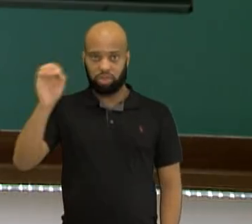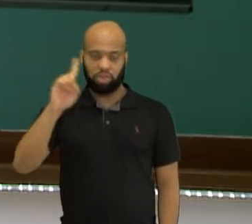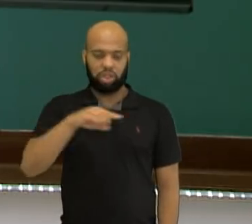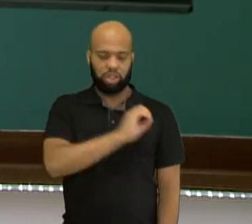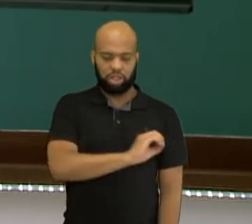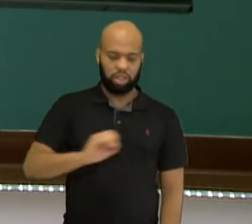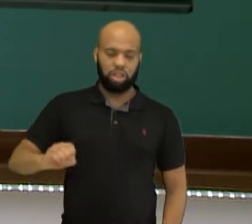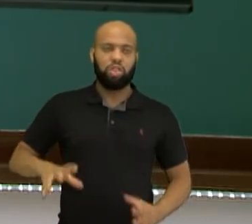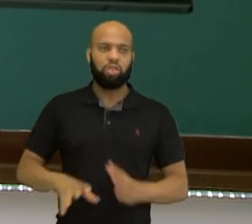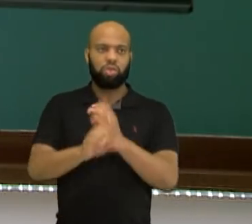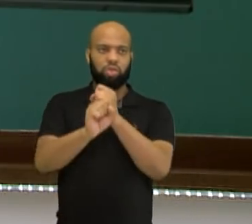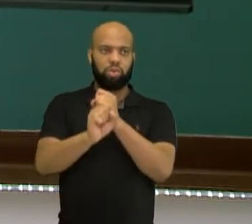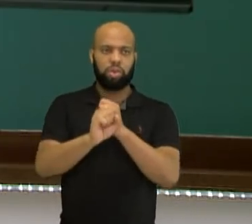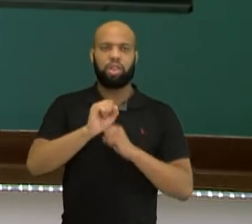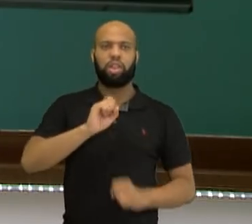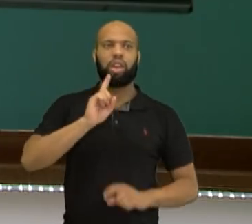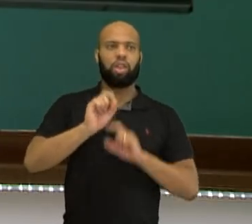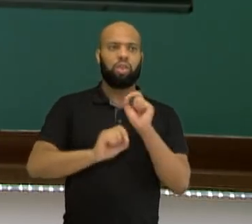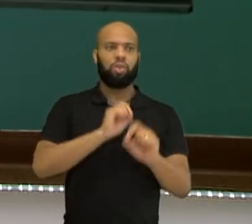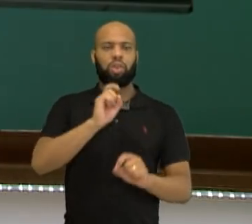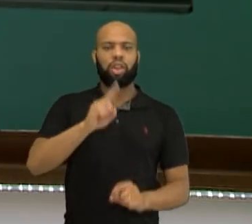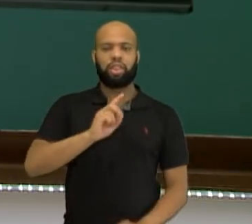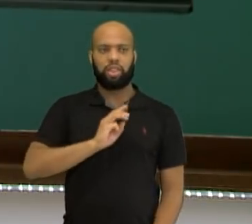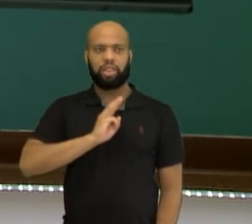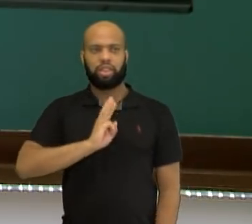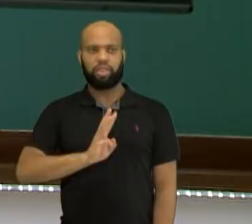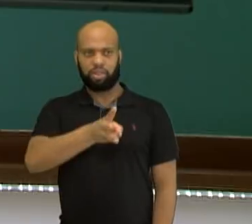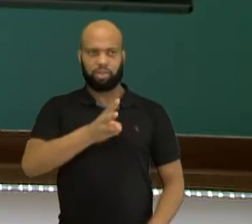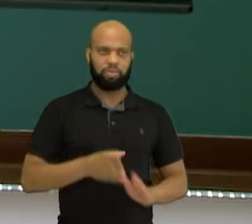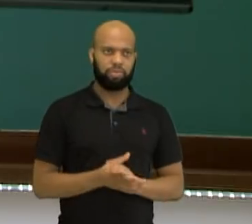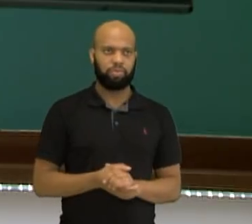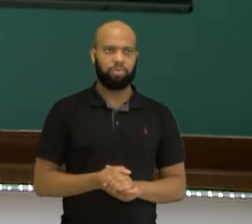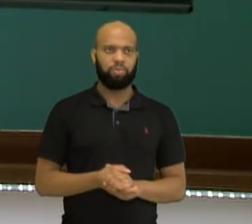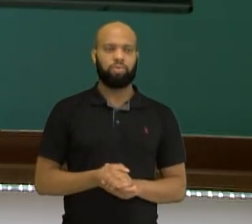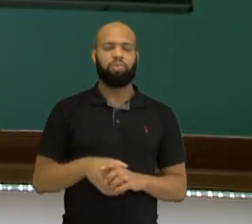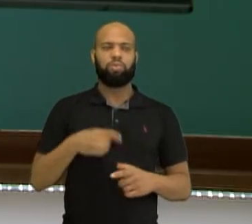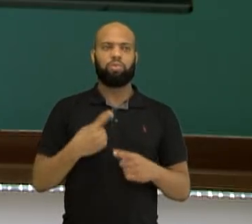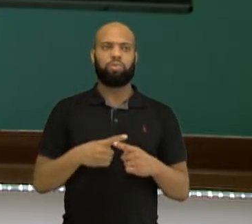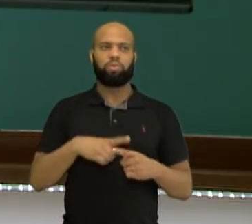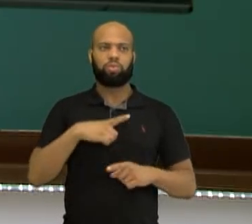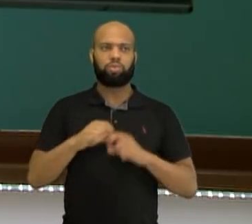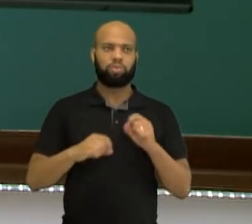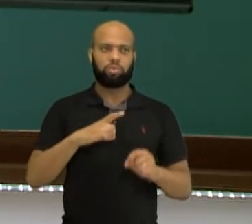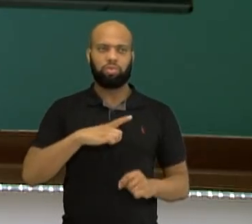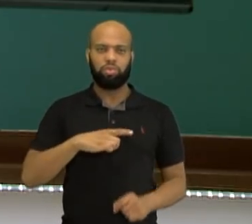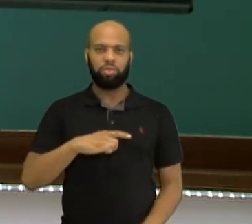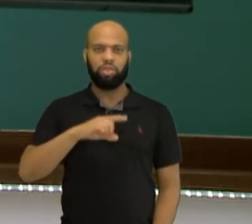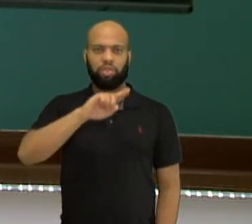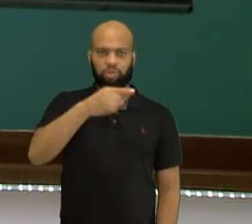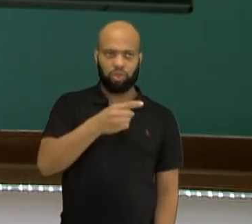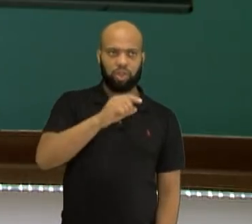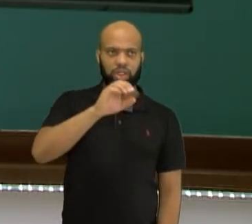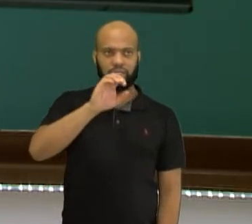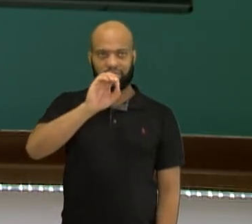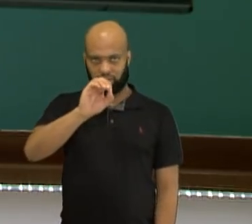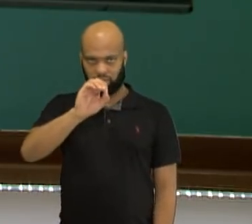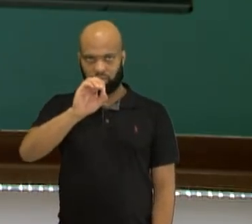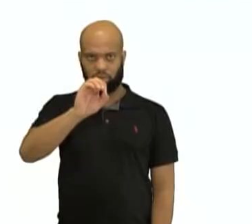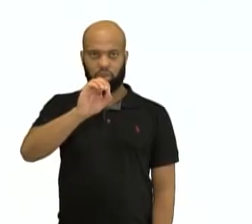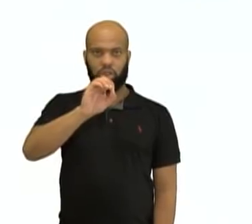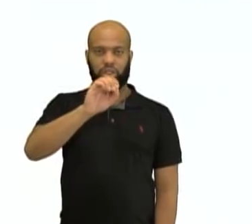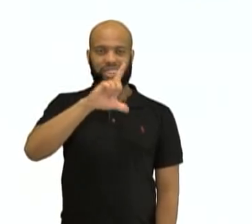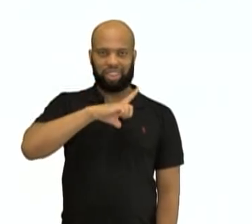2.000, 3.000. Não se esqueça, como eu tenho duas casas decimais aqui, e aqui eu não tenho nenhuma casa decimal,